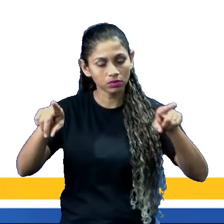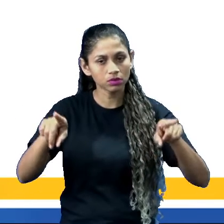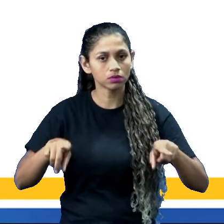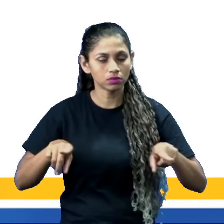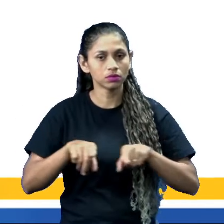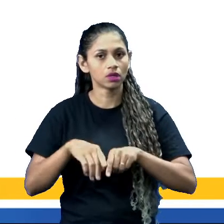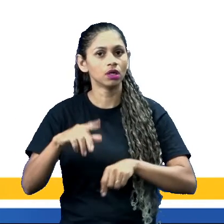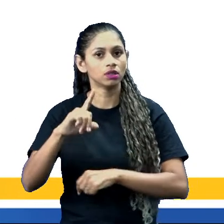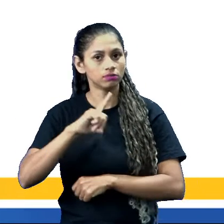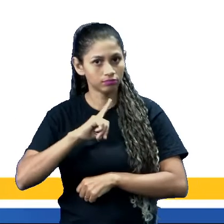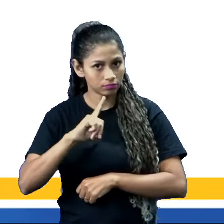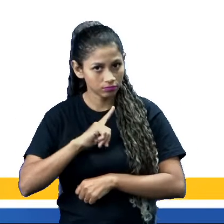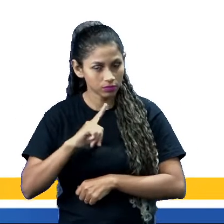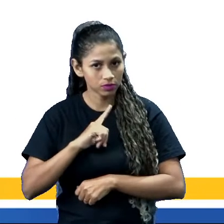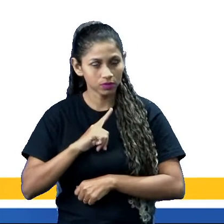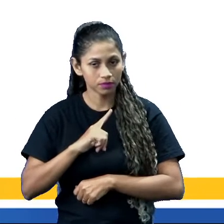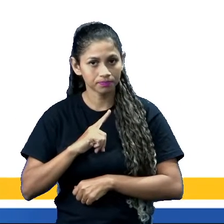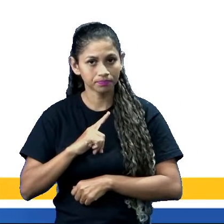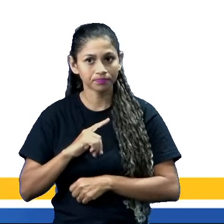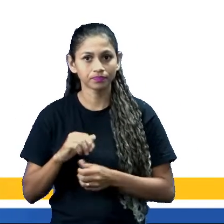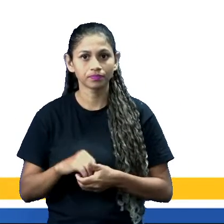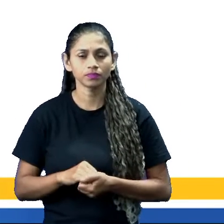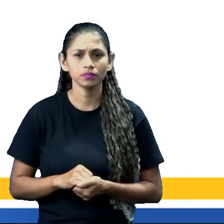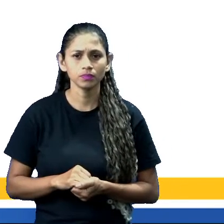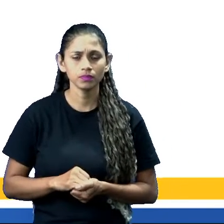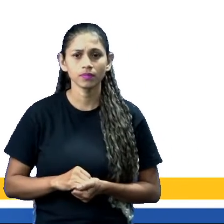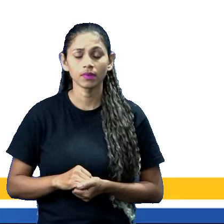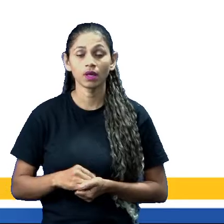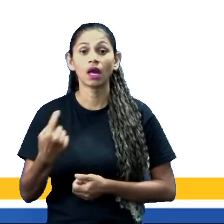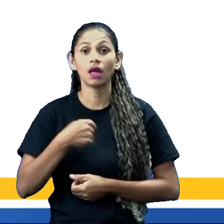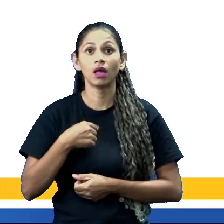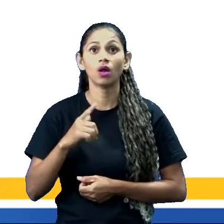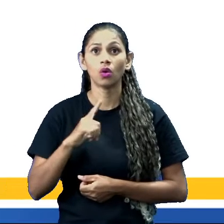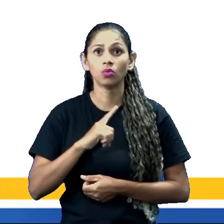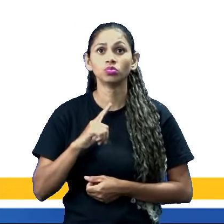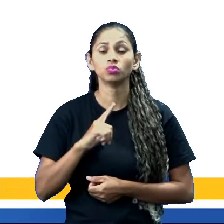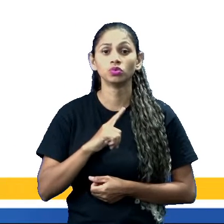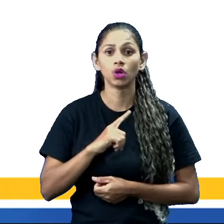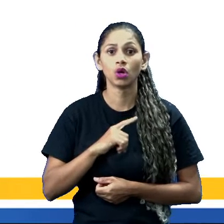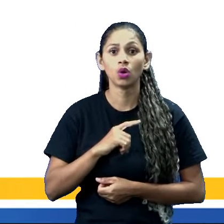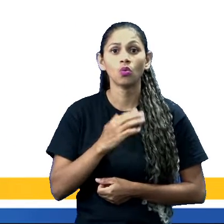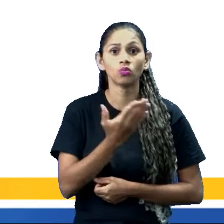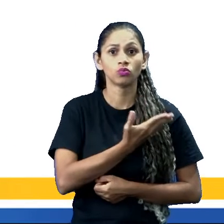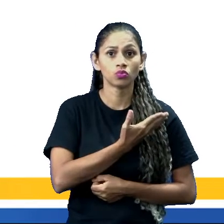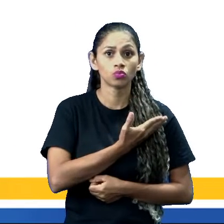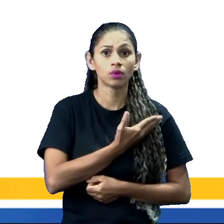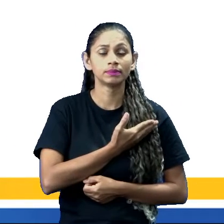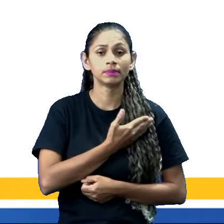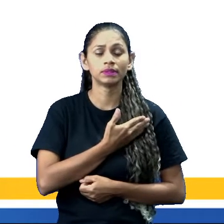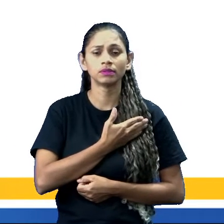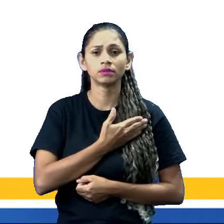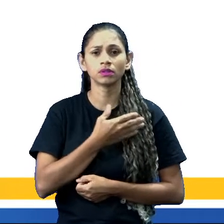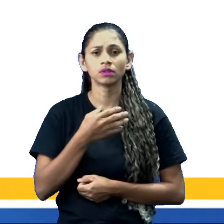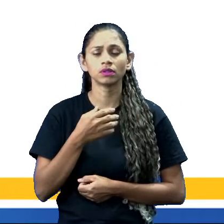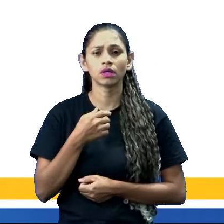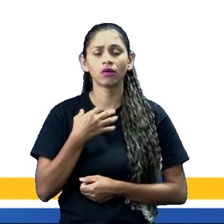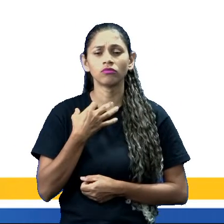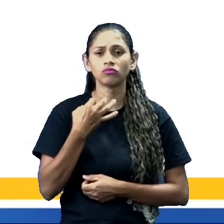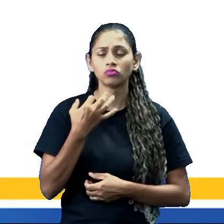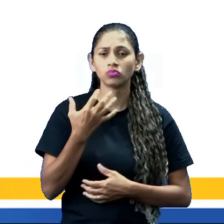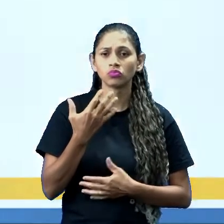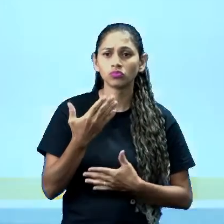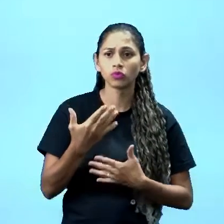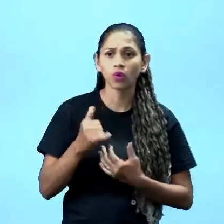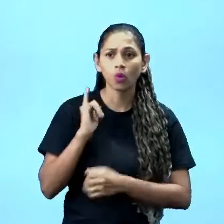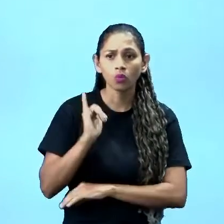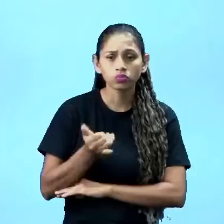segurança química. Inclusive, gente, eu tenho um amigo que estava contando, né, uma história de um conhecido dele que fazia manipulação de alguns tipos